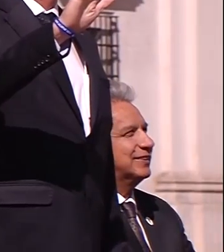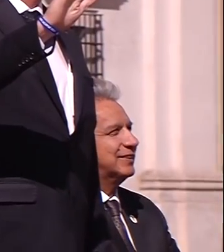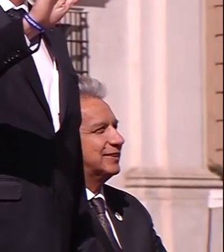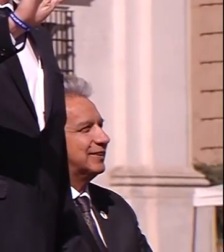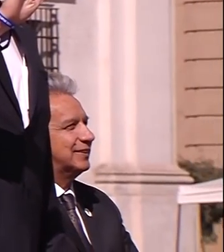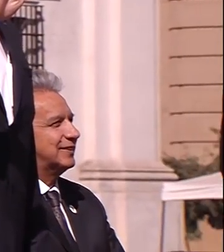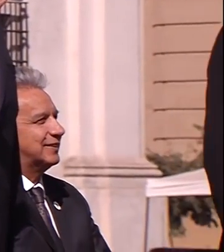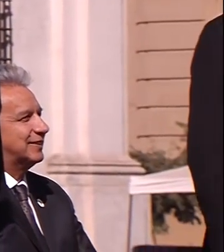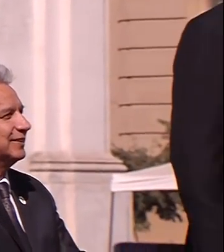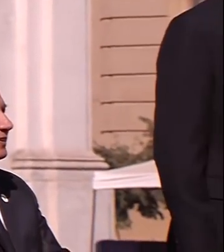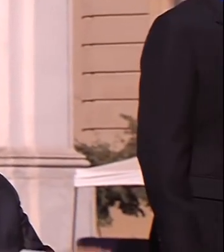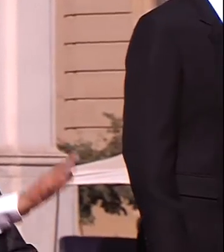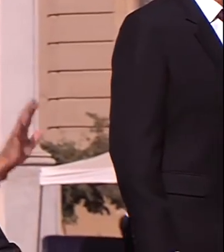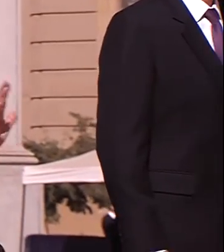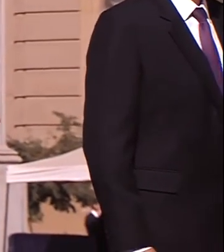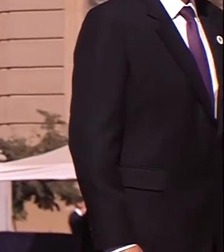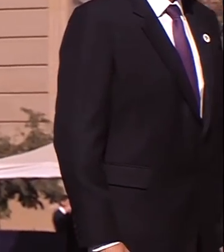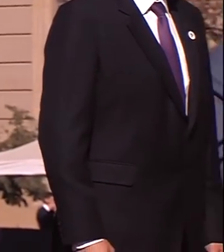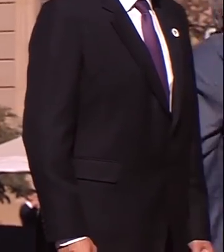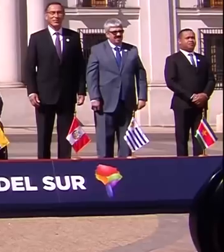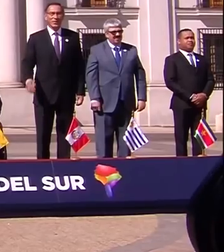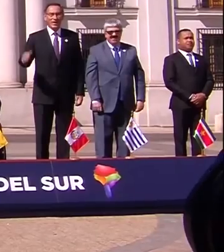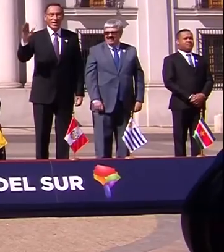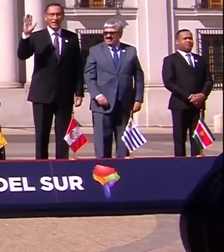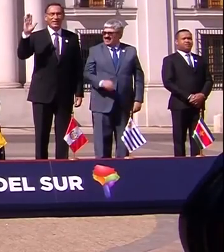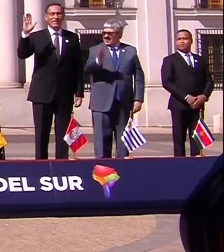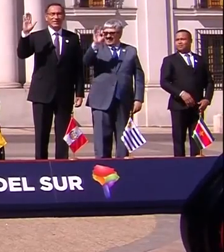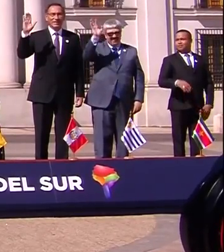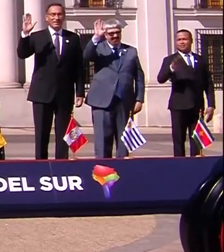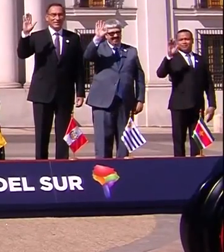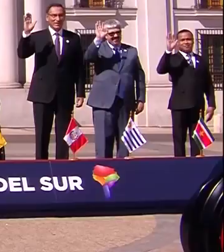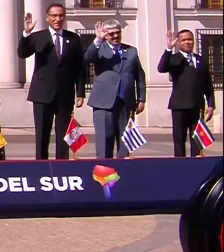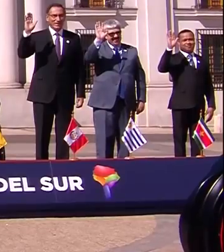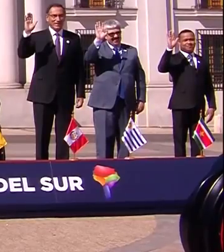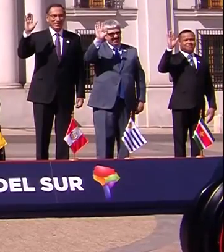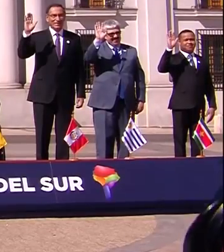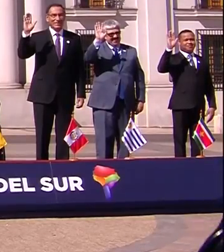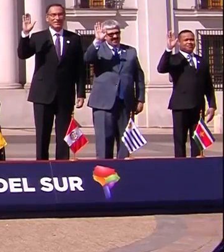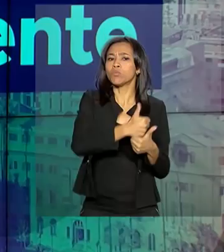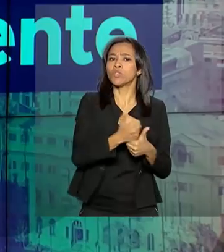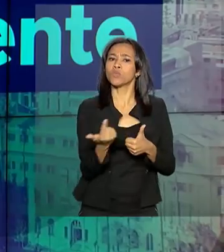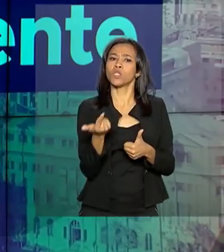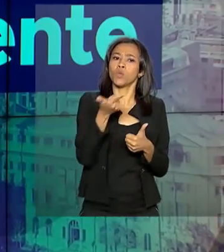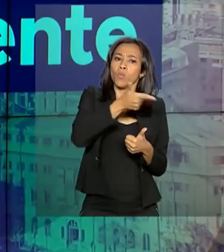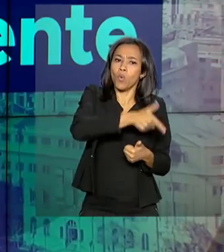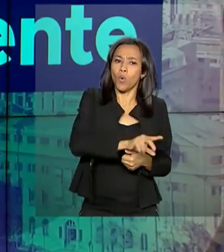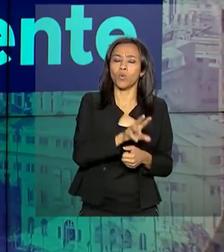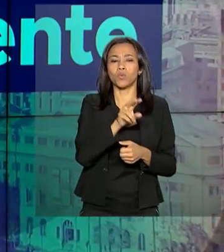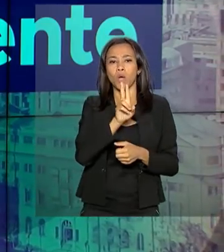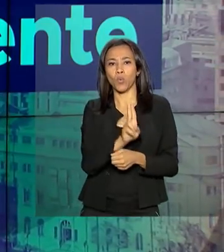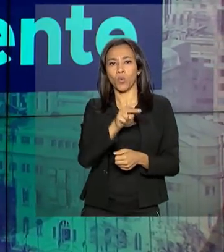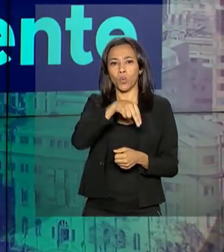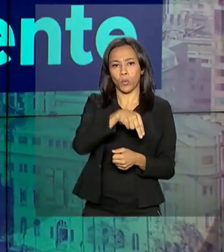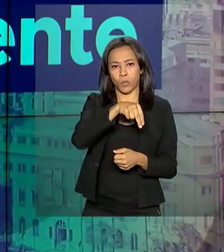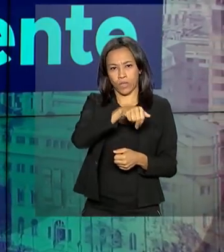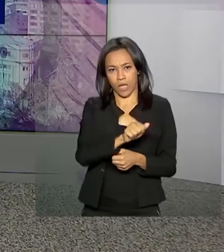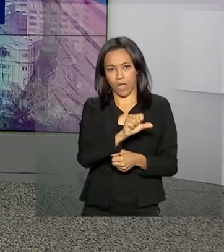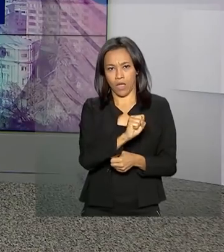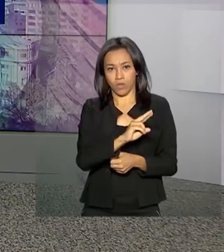PROSUL, Fórum para o Progresso para a América do Sul, que deve substituir a União das Nações Sul-Americanas, a